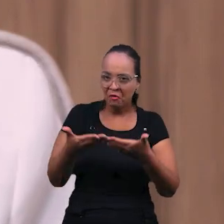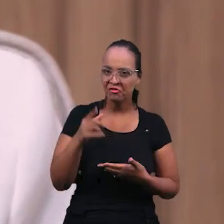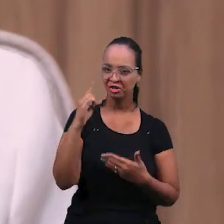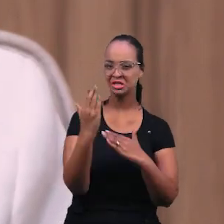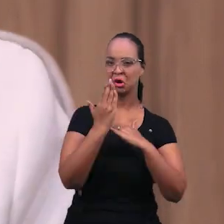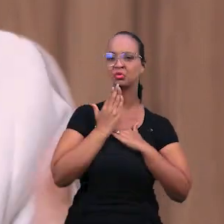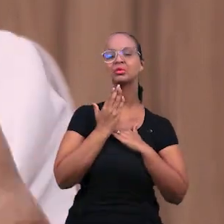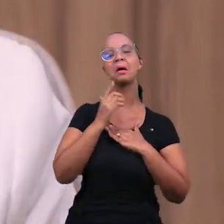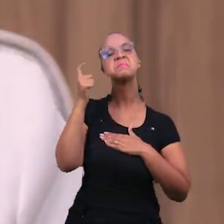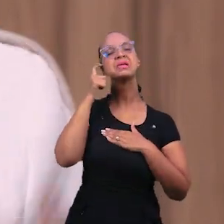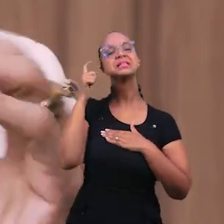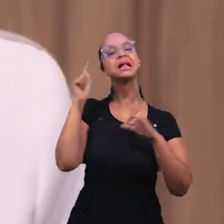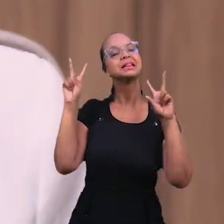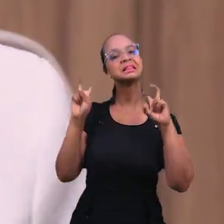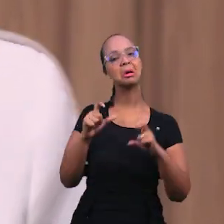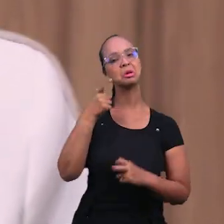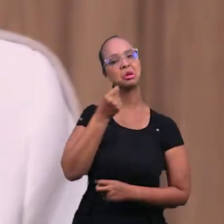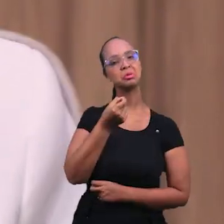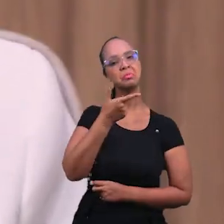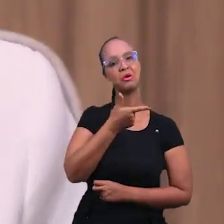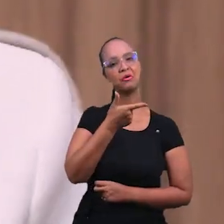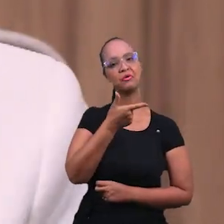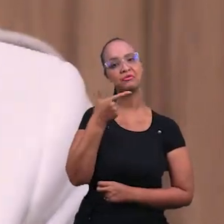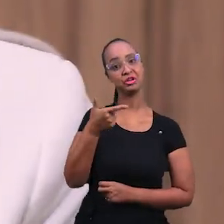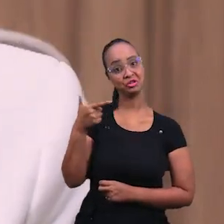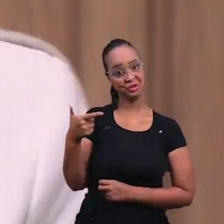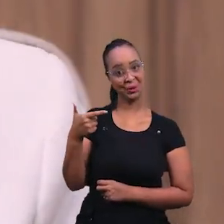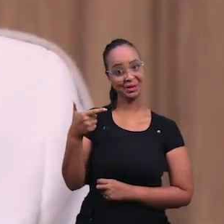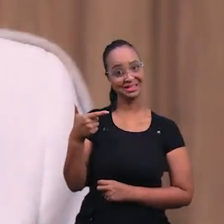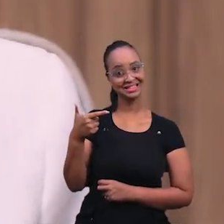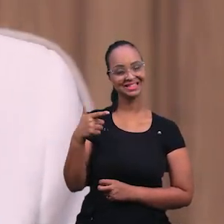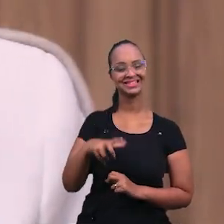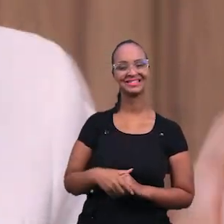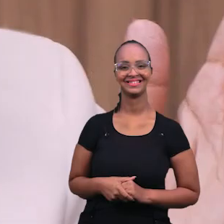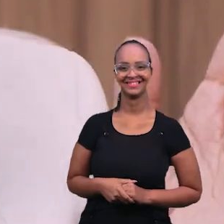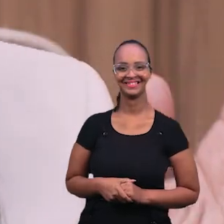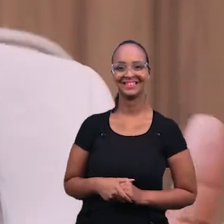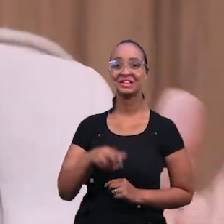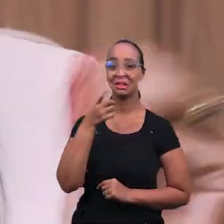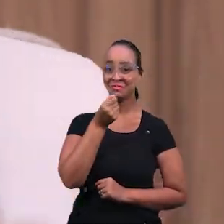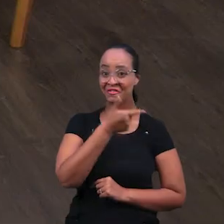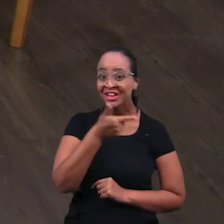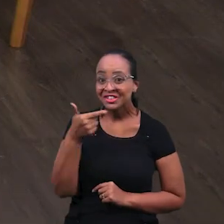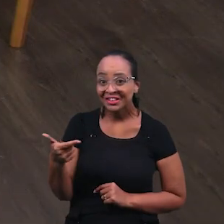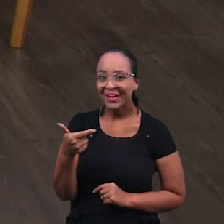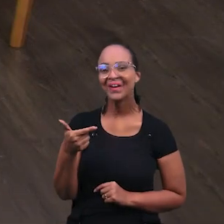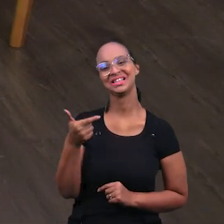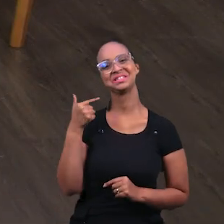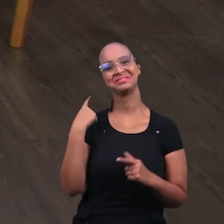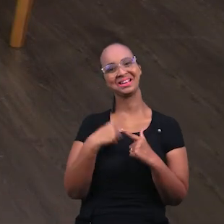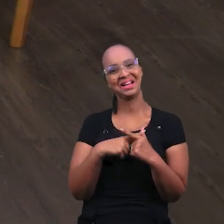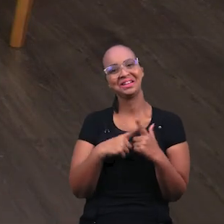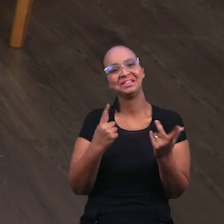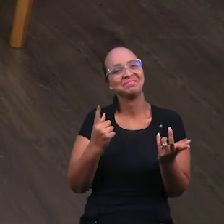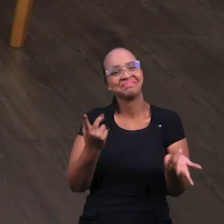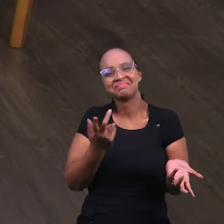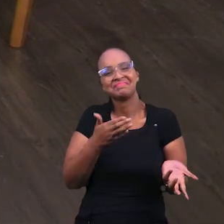nos ajudarem a pensar nos temas de 2021 que tenham relação com 2022. Muito obrigada. Porque